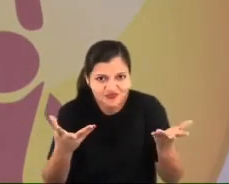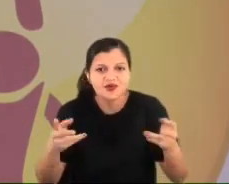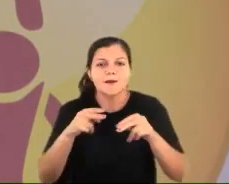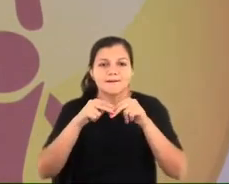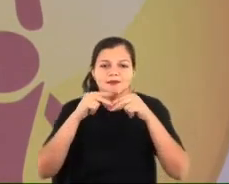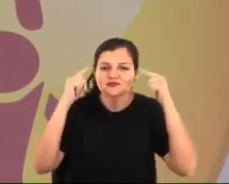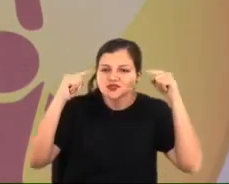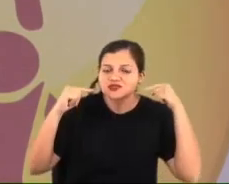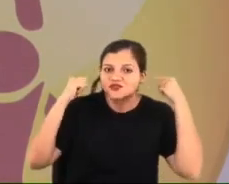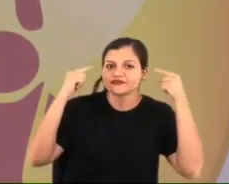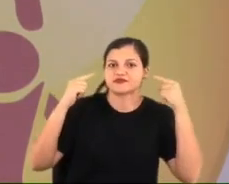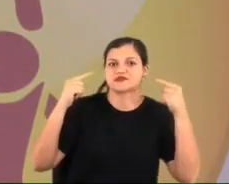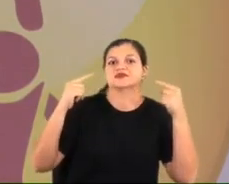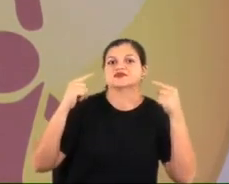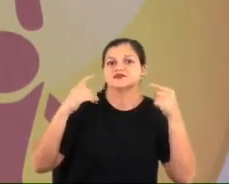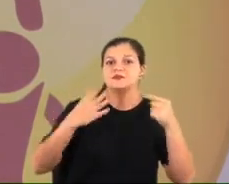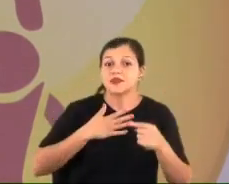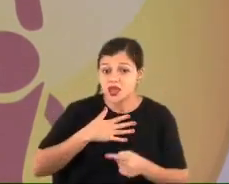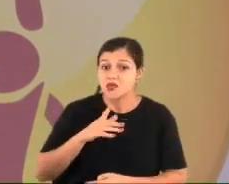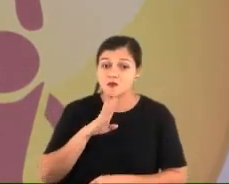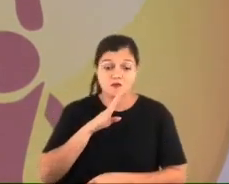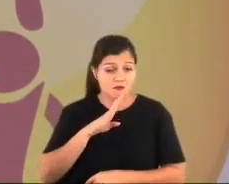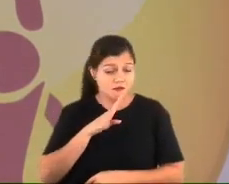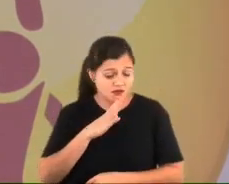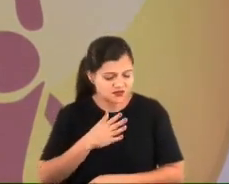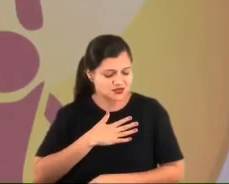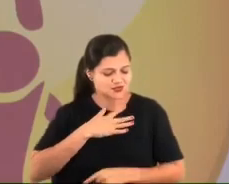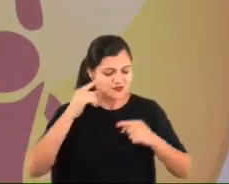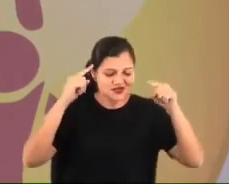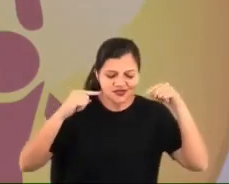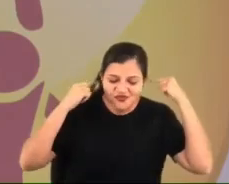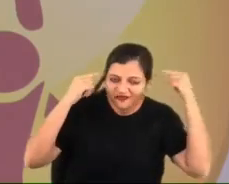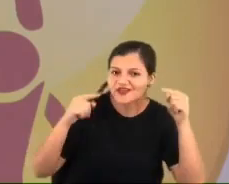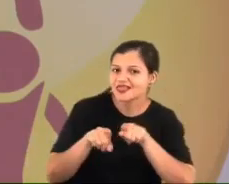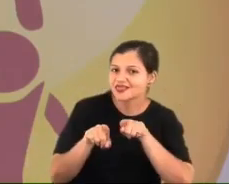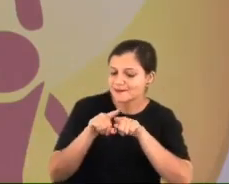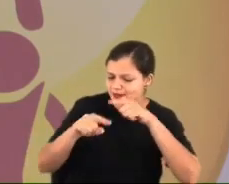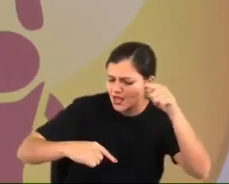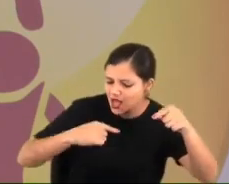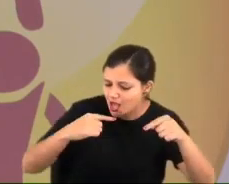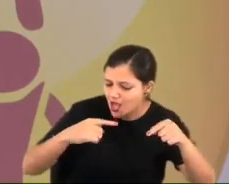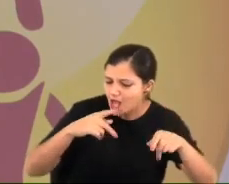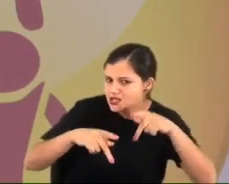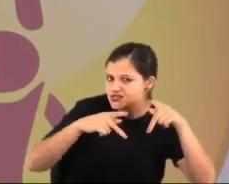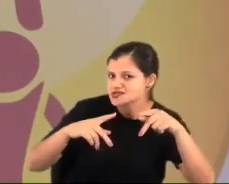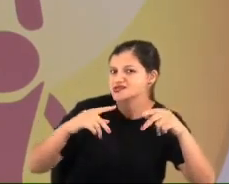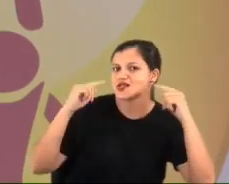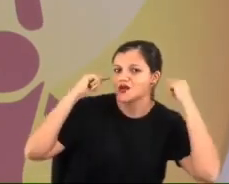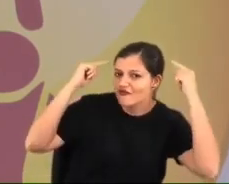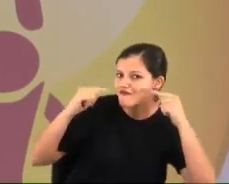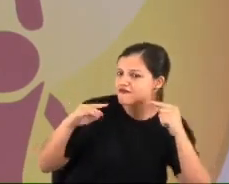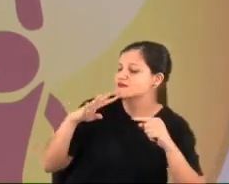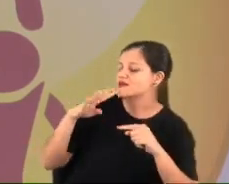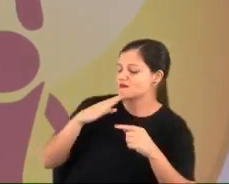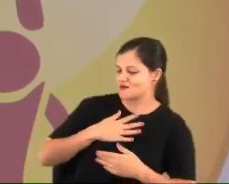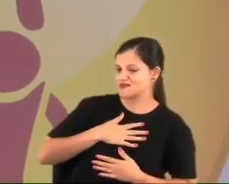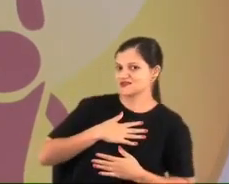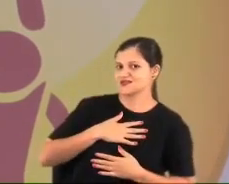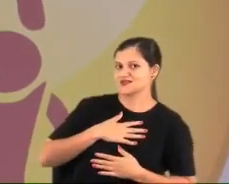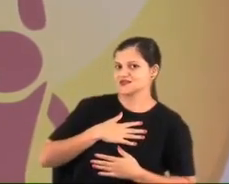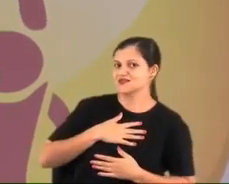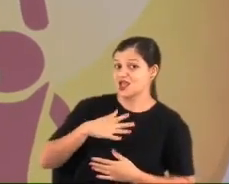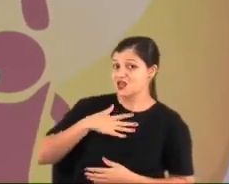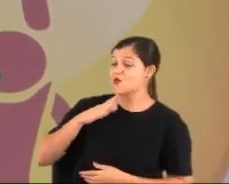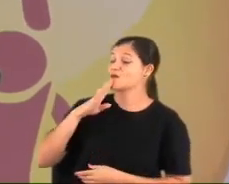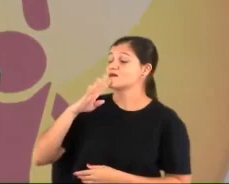14, eu sou o bom pastor, eu conheço as minhas ovelhas, elas me conhecem. Assim como o Pai me conhece, eu conheço o Pai e dou a minha vida pelas